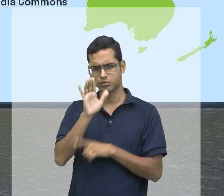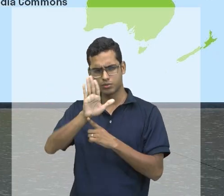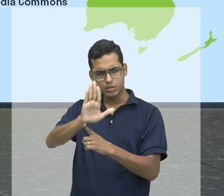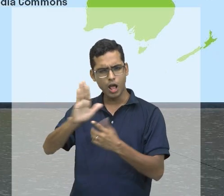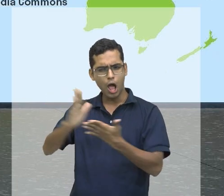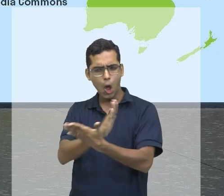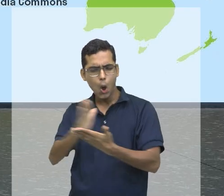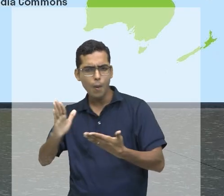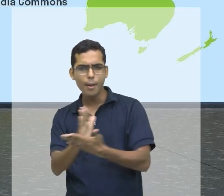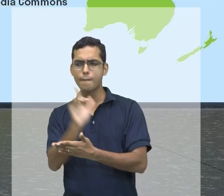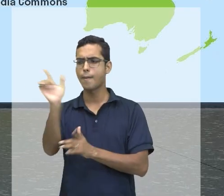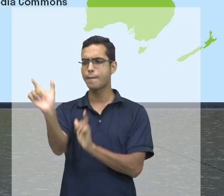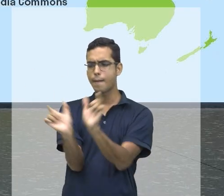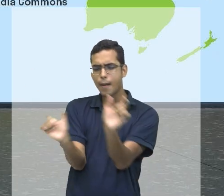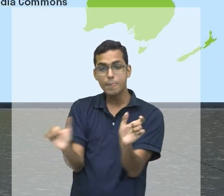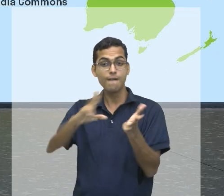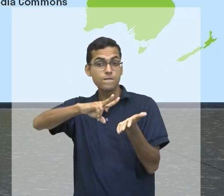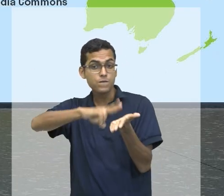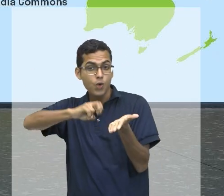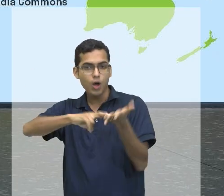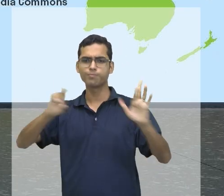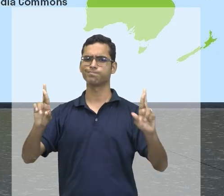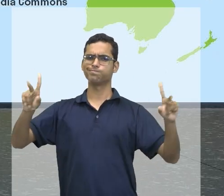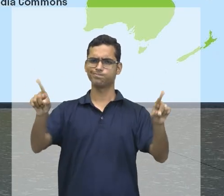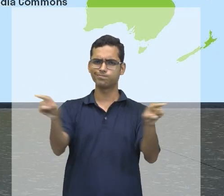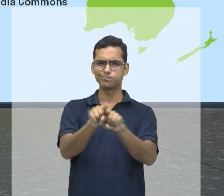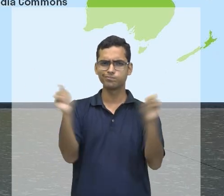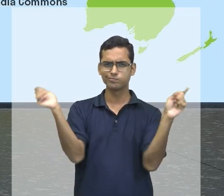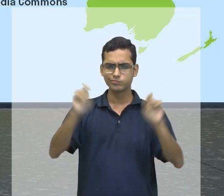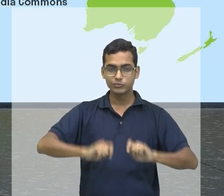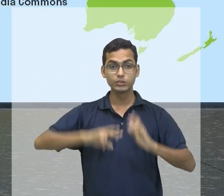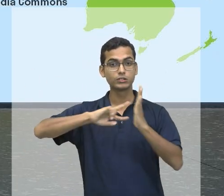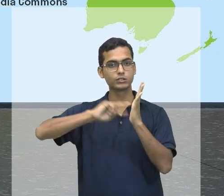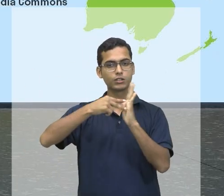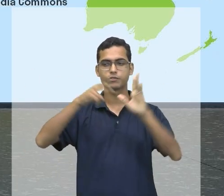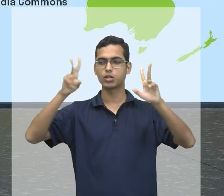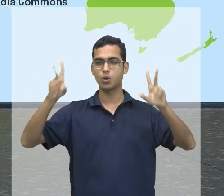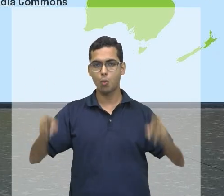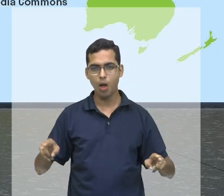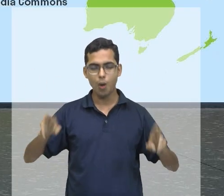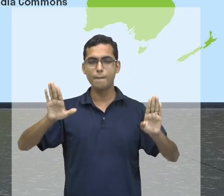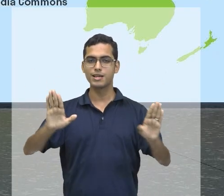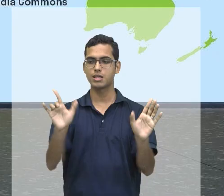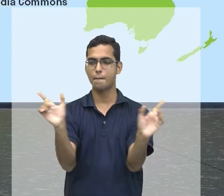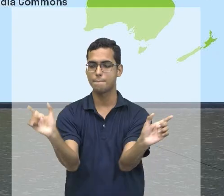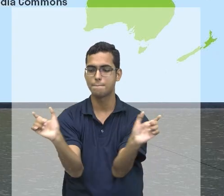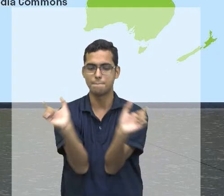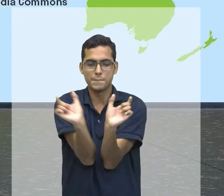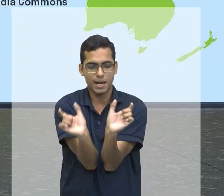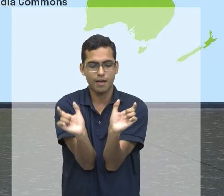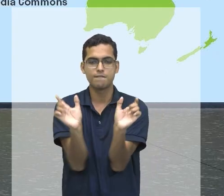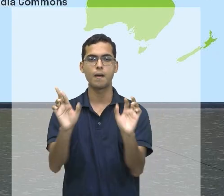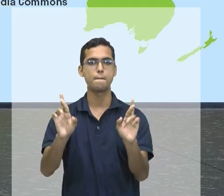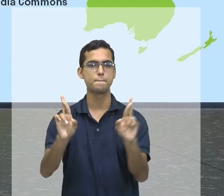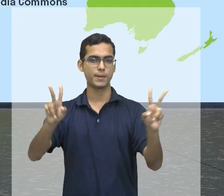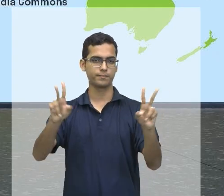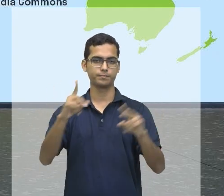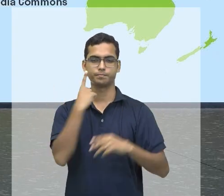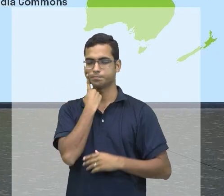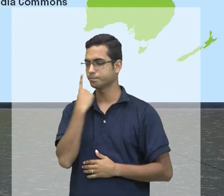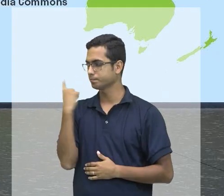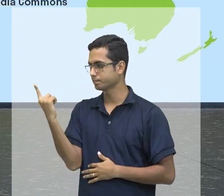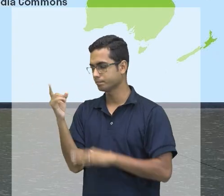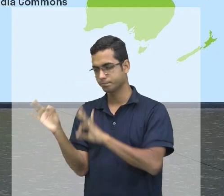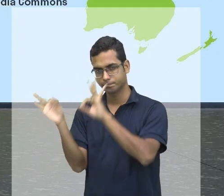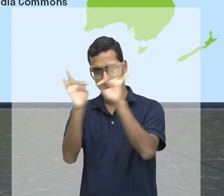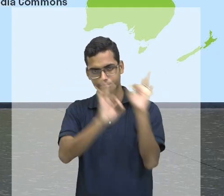vocabulário, certo? Mas o significado é o mesmo, o objeto é o mesmo, só que as palavras